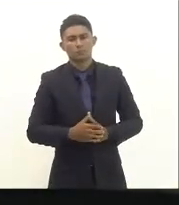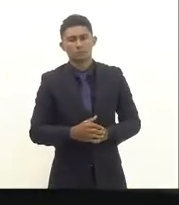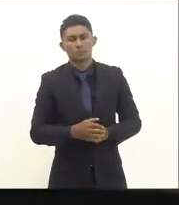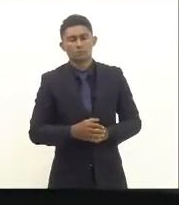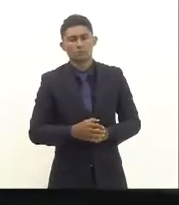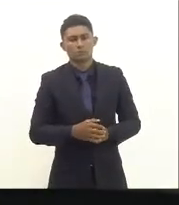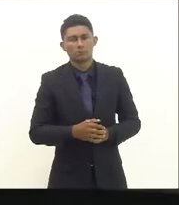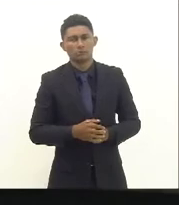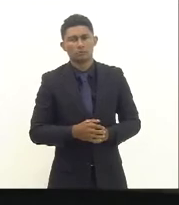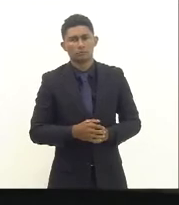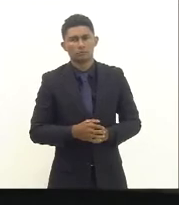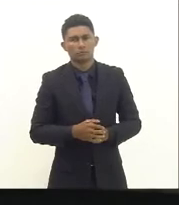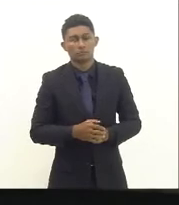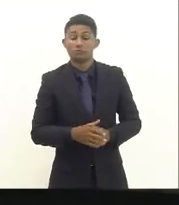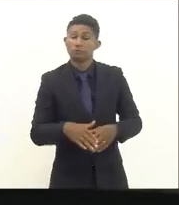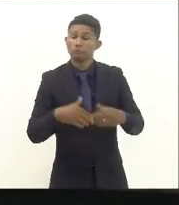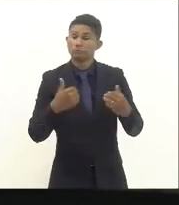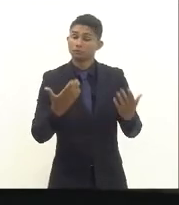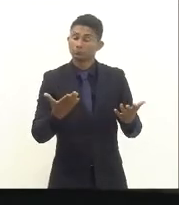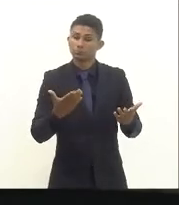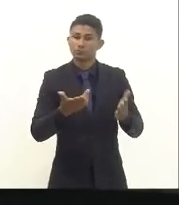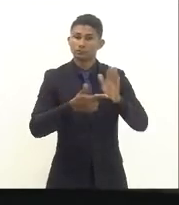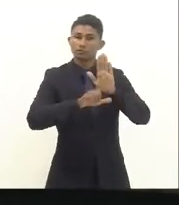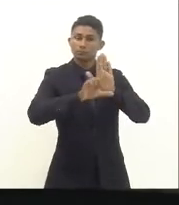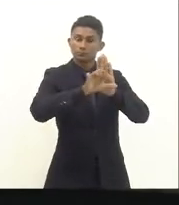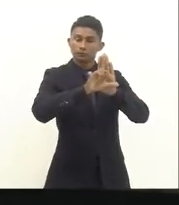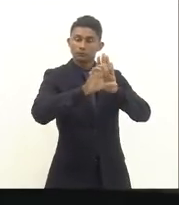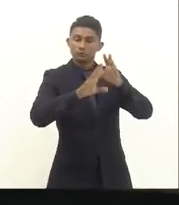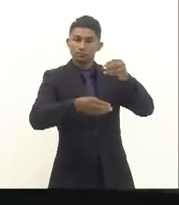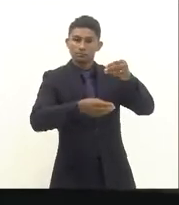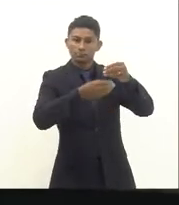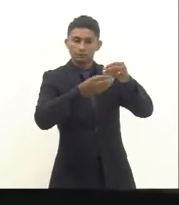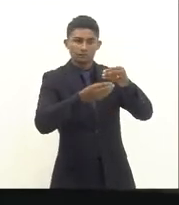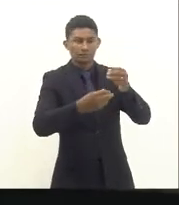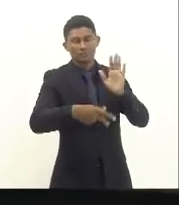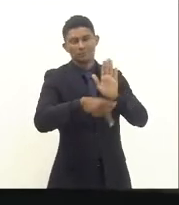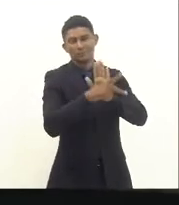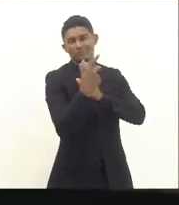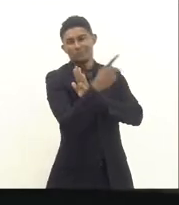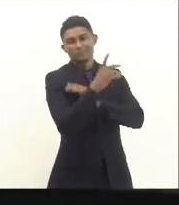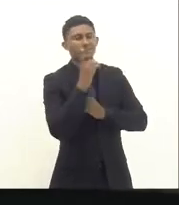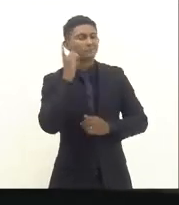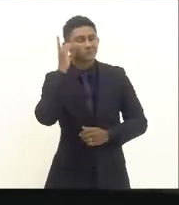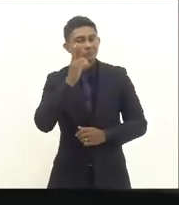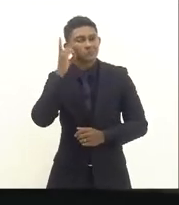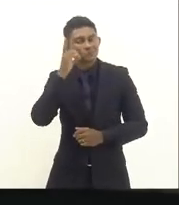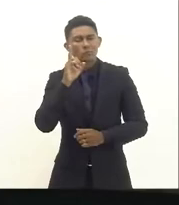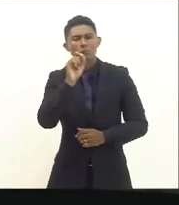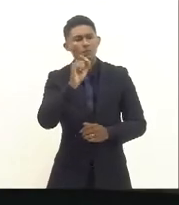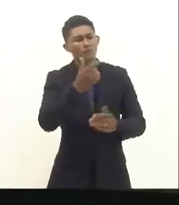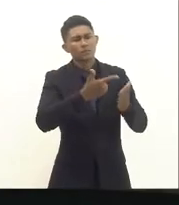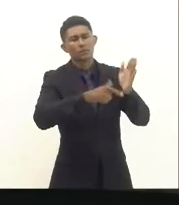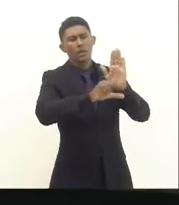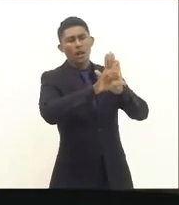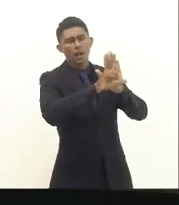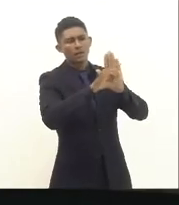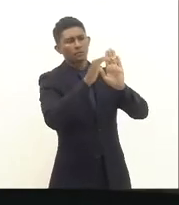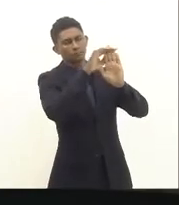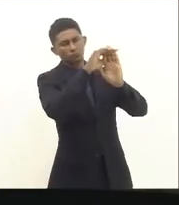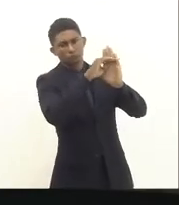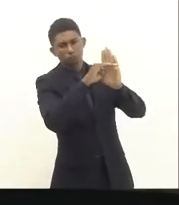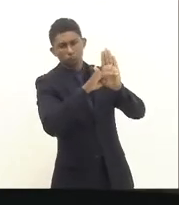e o que é lei complementar do Malafaia Deputado Malafaia regulamentou essa